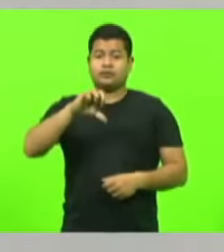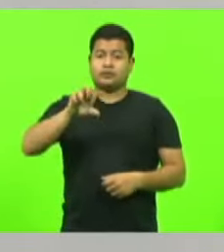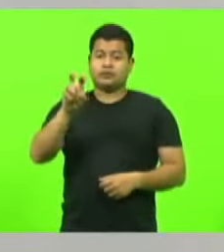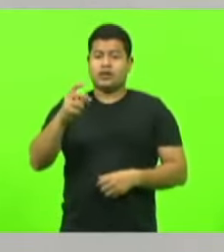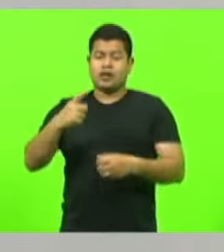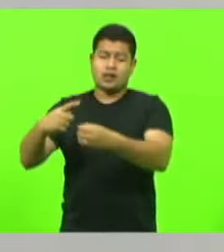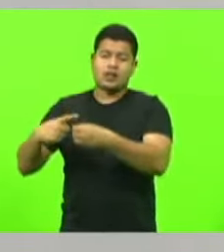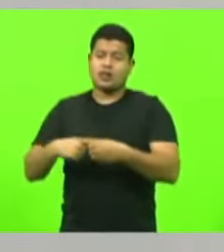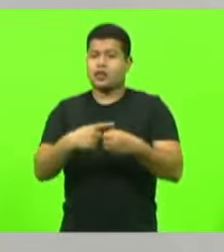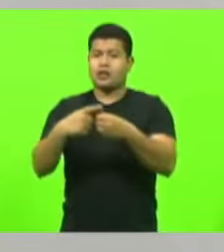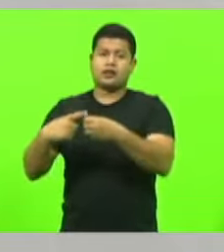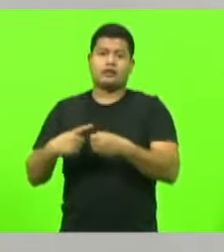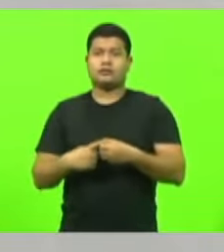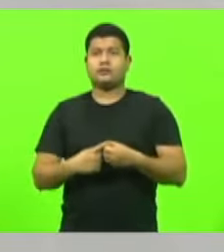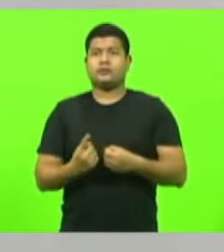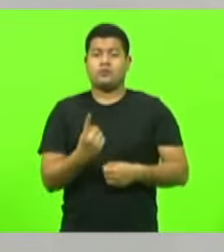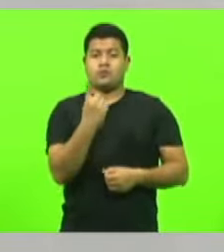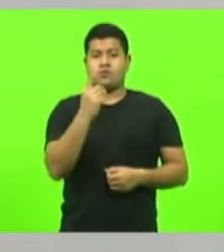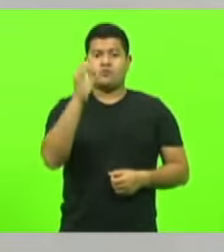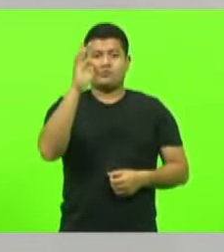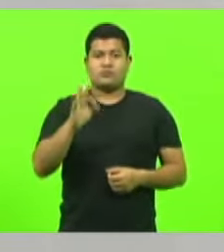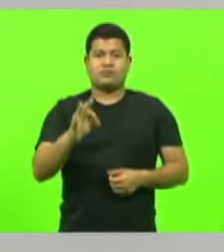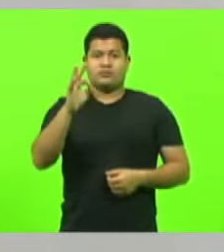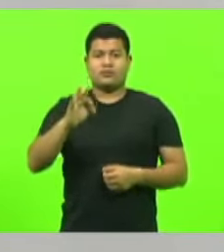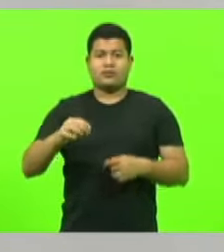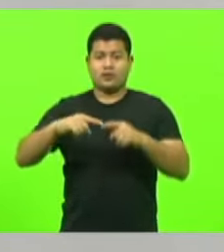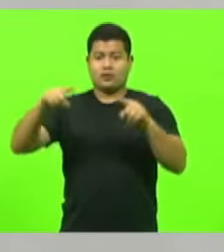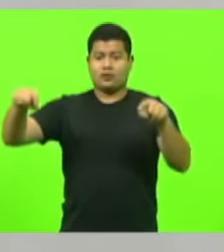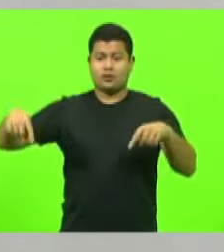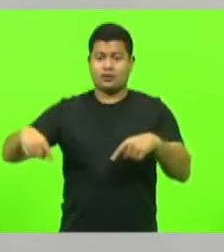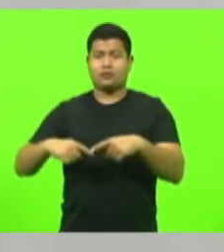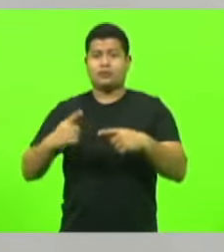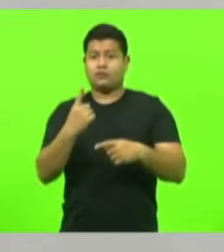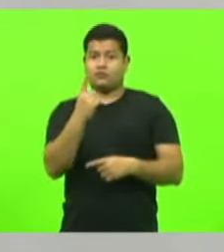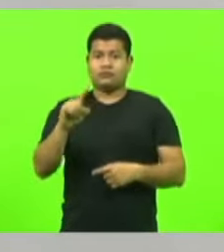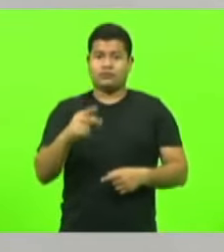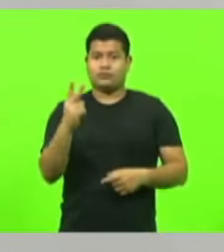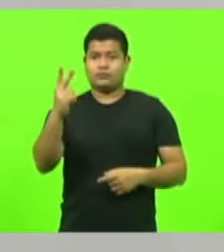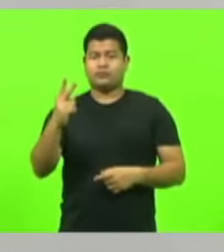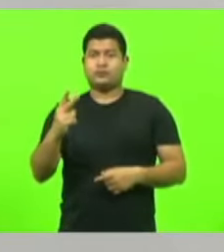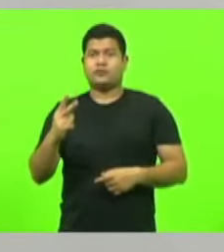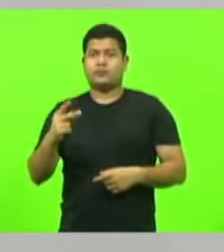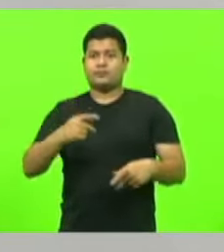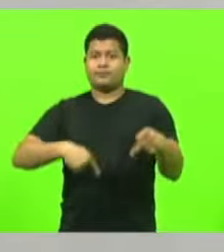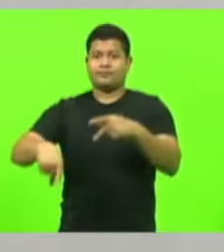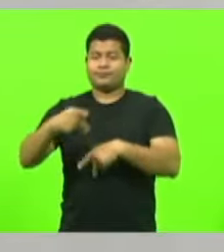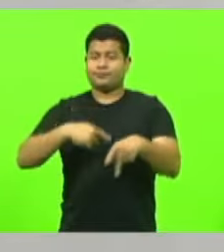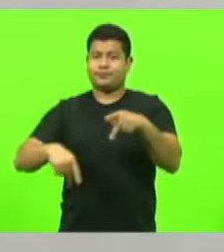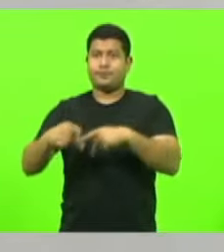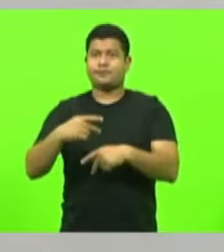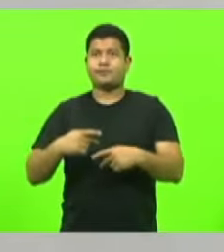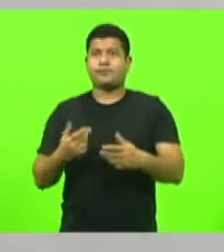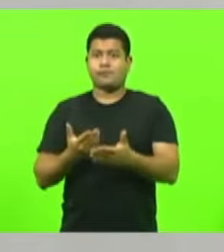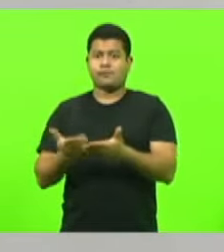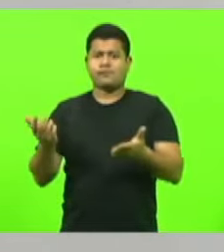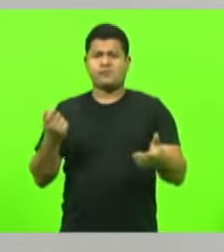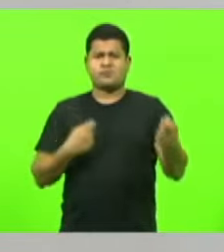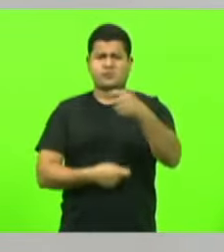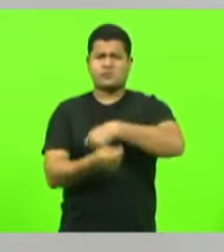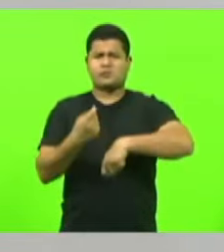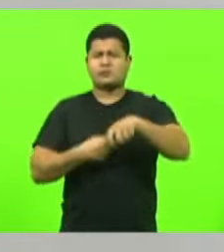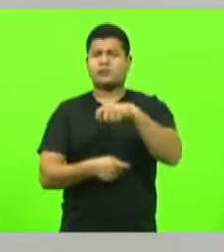municípios, 1% do território catarinense, 1,2%. E com esse povo trabalhador, aguerrido, com essa economia